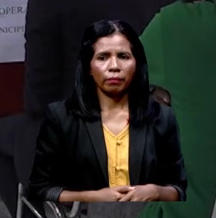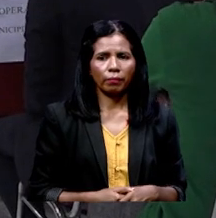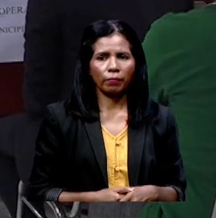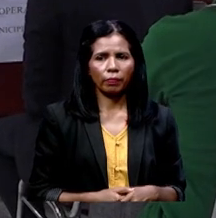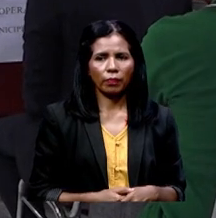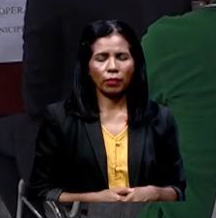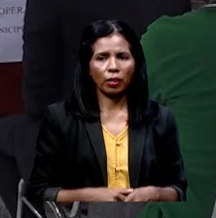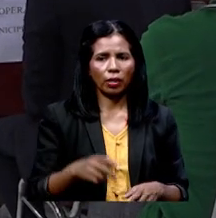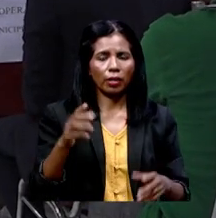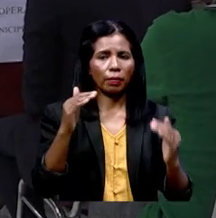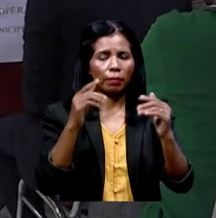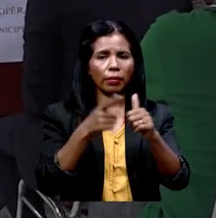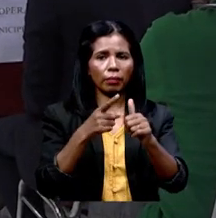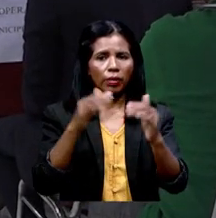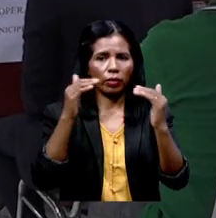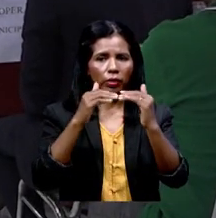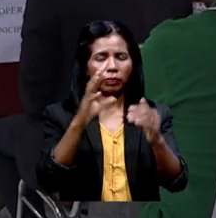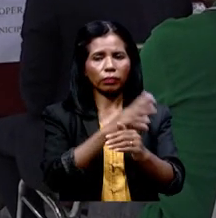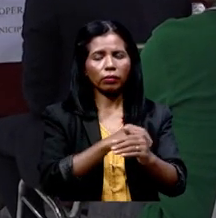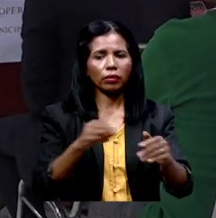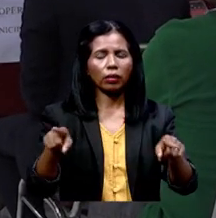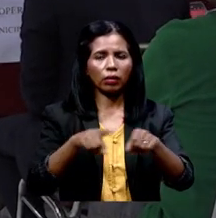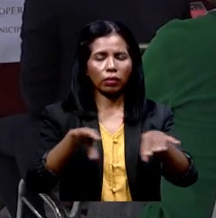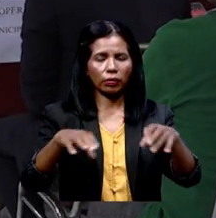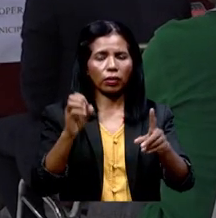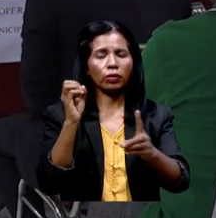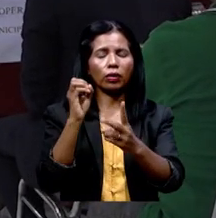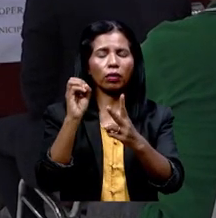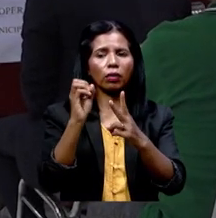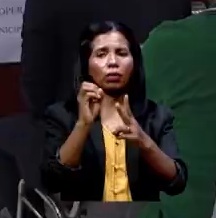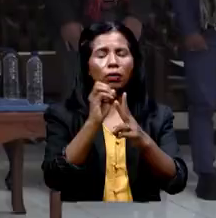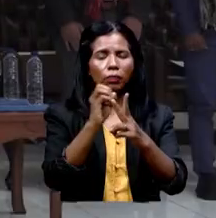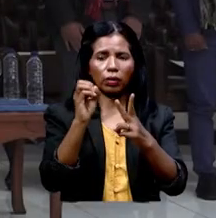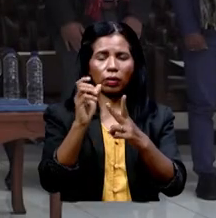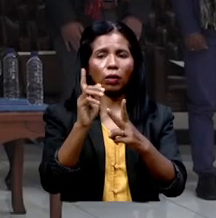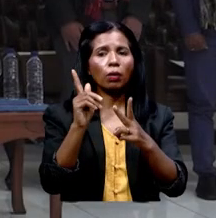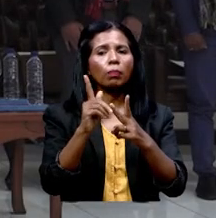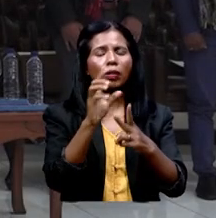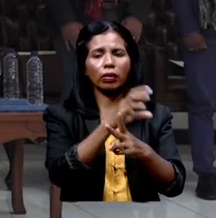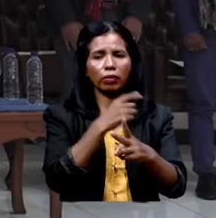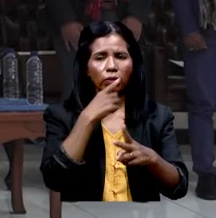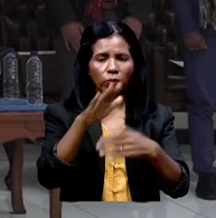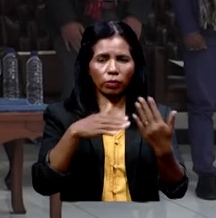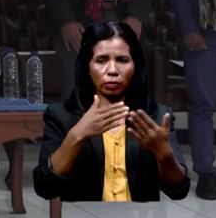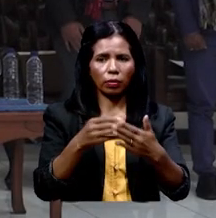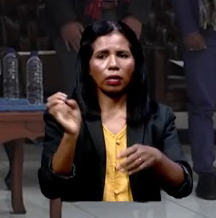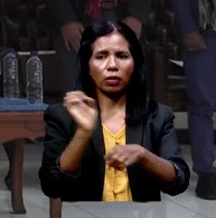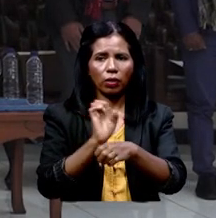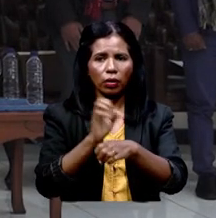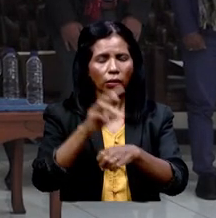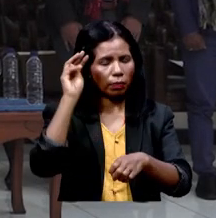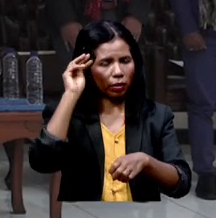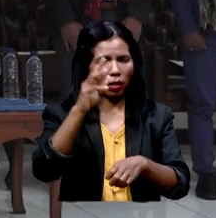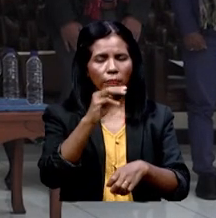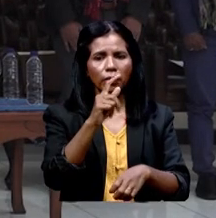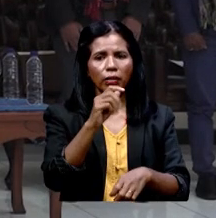E o primeiro encontro, coordenação com o movimento cooperativo Sira e Timor-Leste, vice-primeiro-ministro no ministro coordenador assunto econômico, ministro turismo